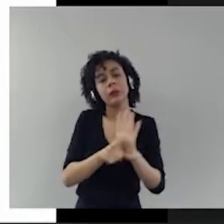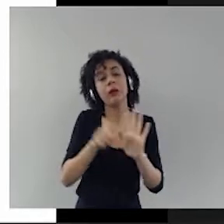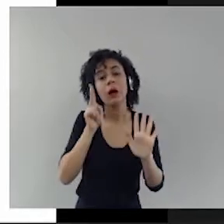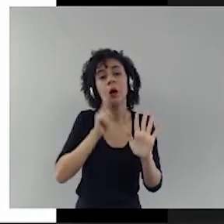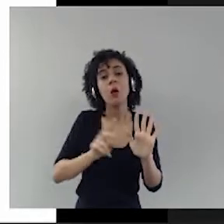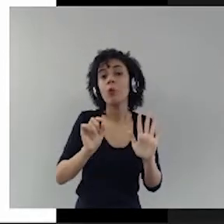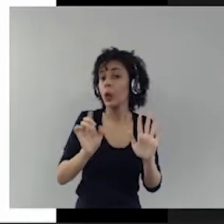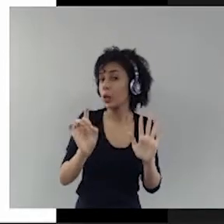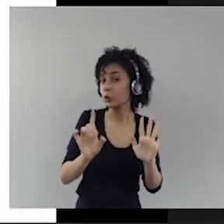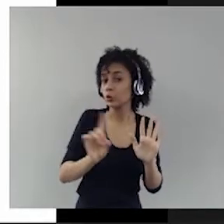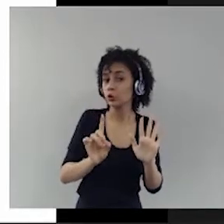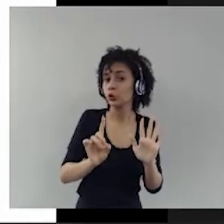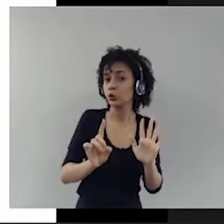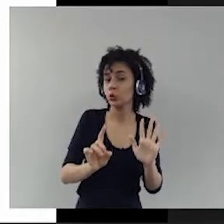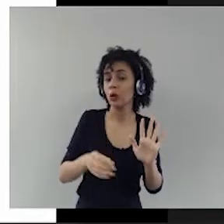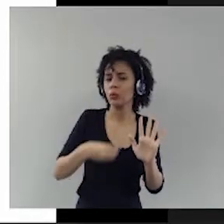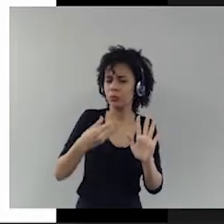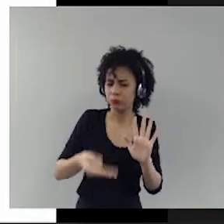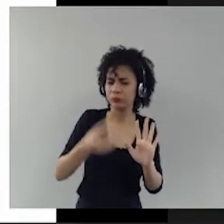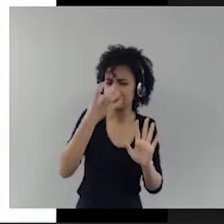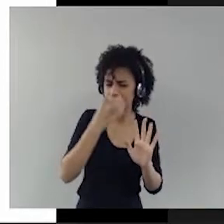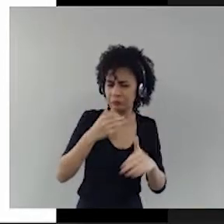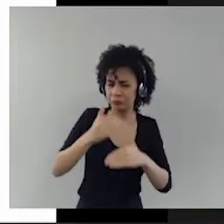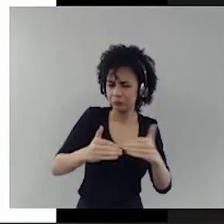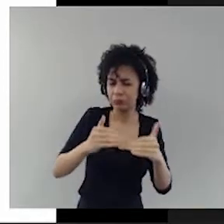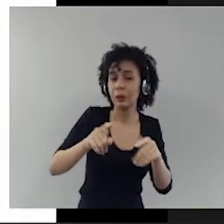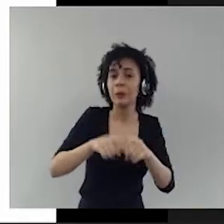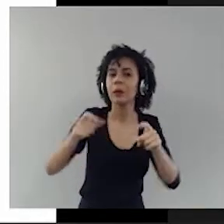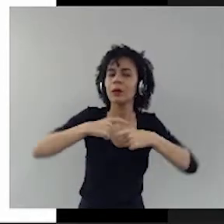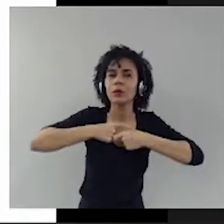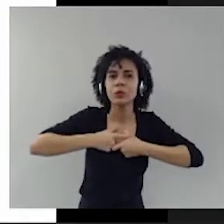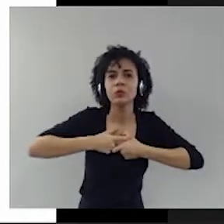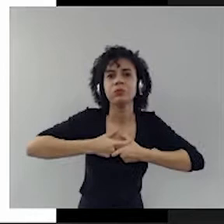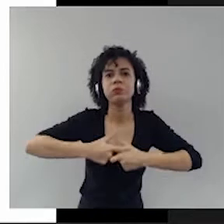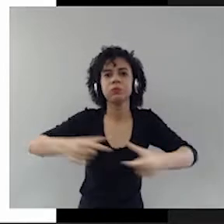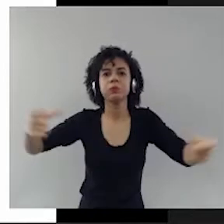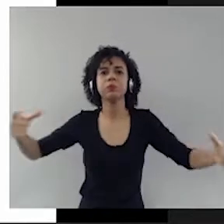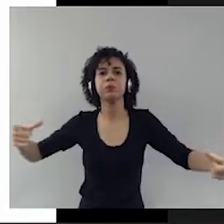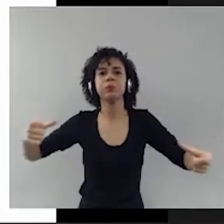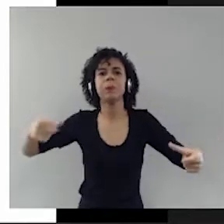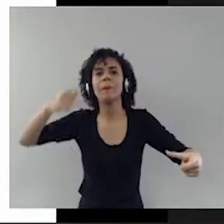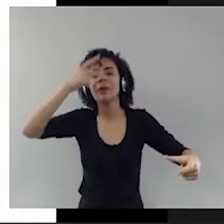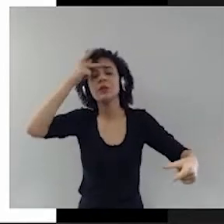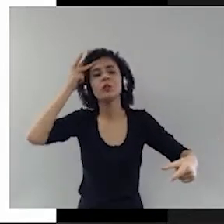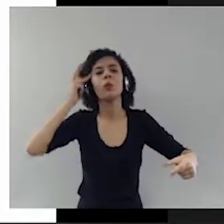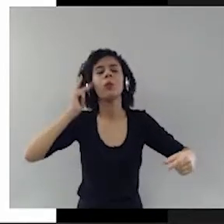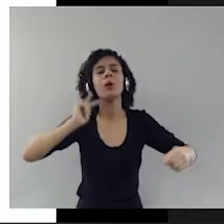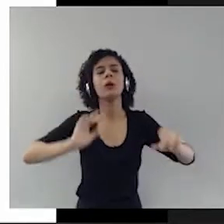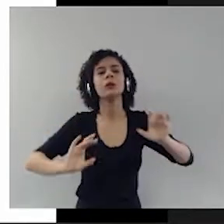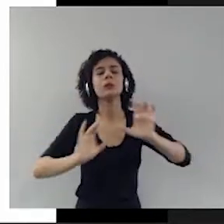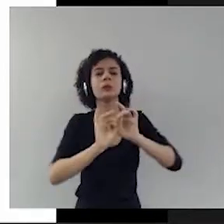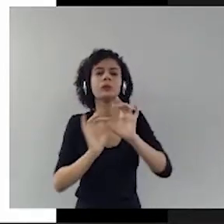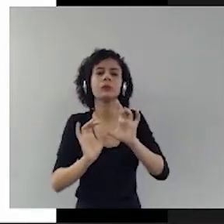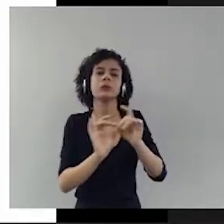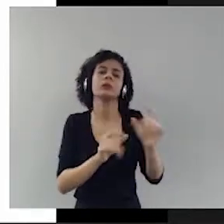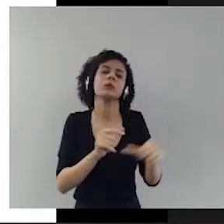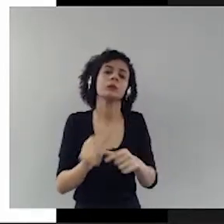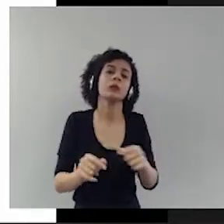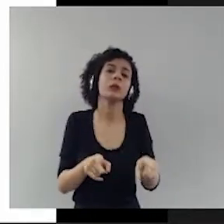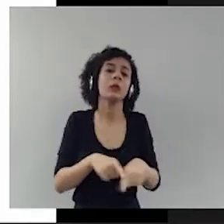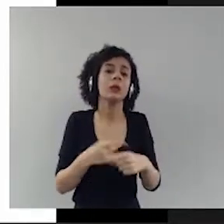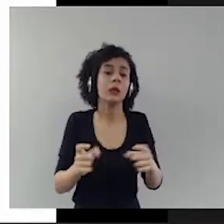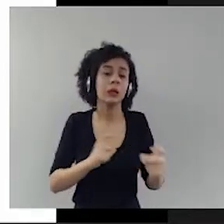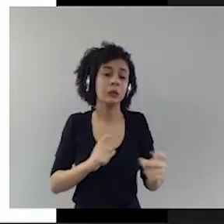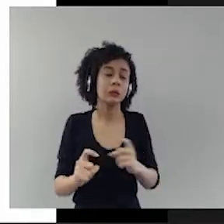visa a não só da celebridade o procedimento mais ampliar o universo de licitante parte do pressuposto